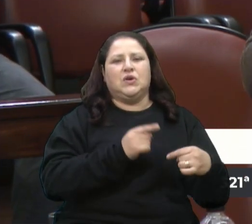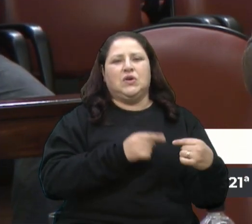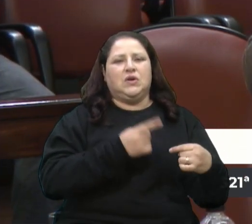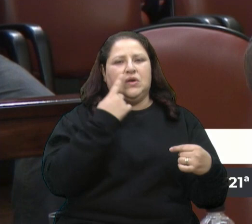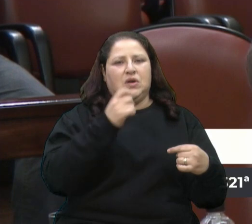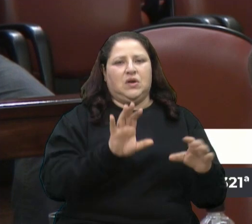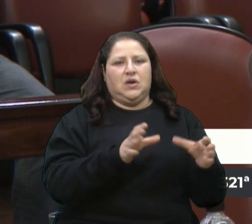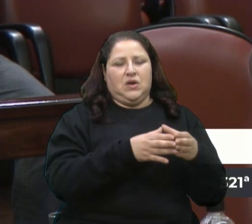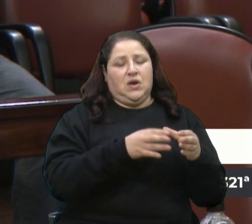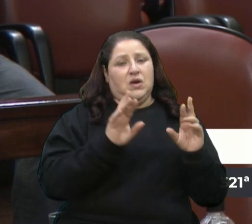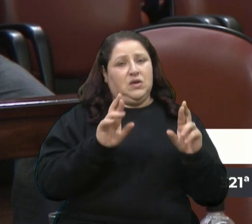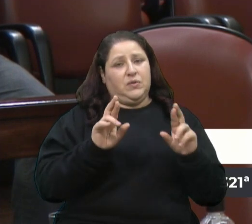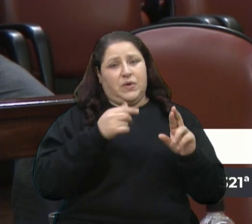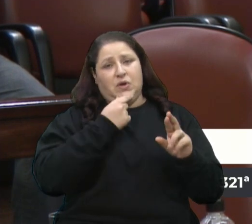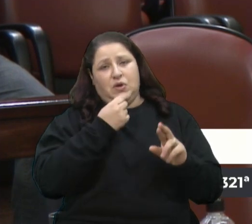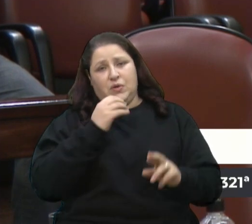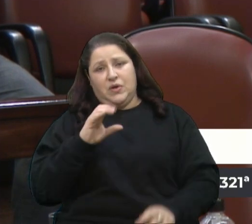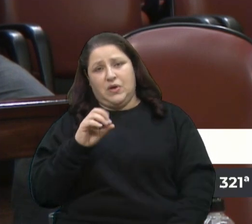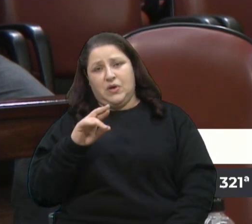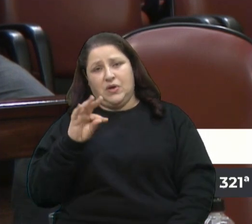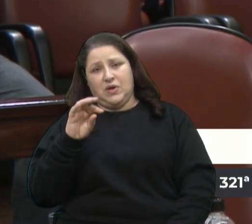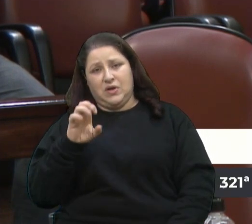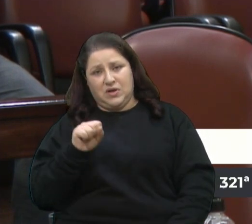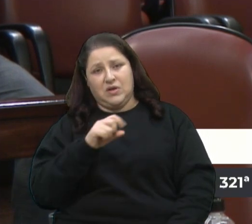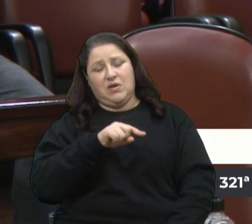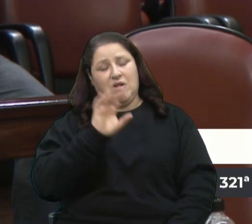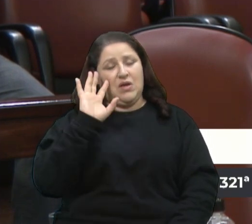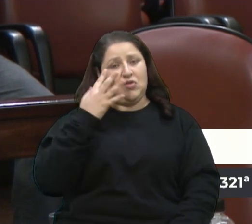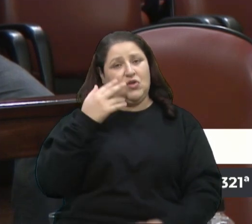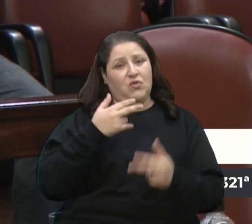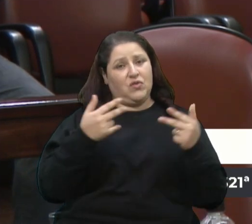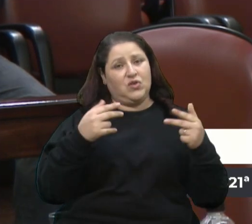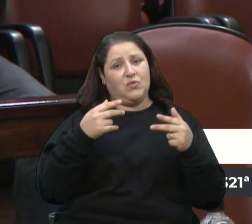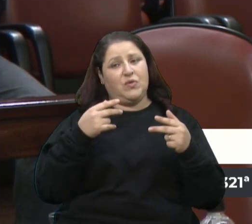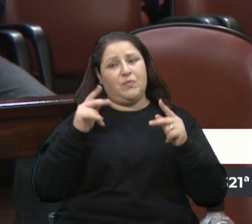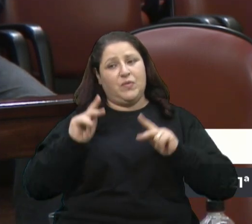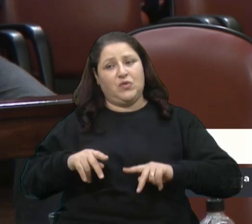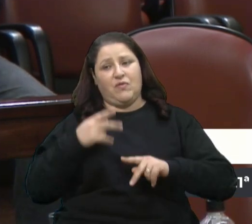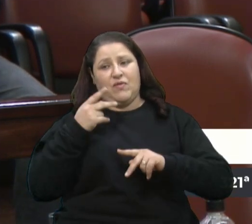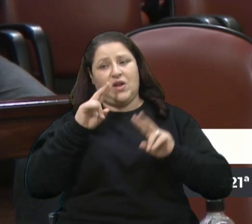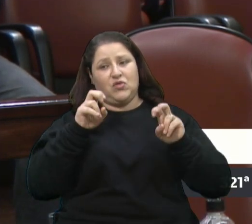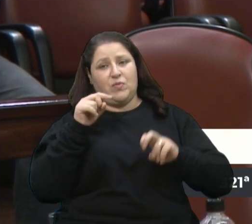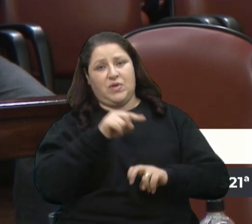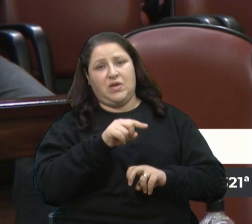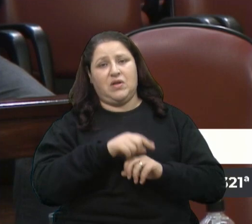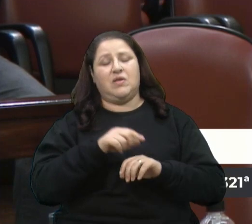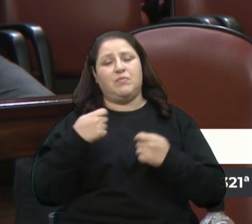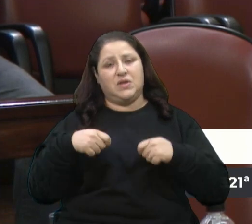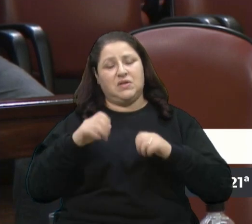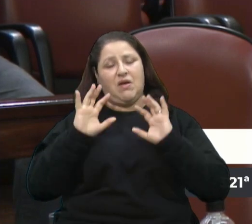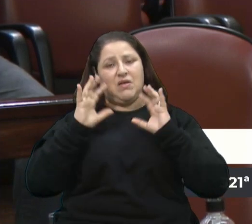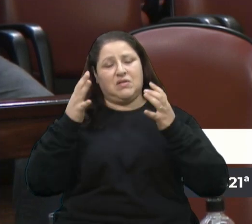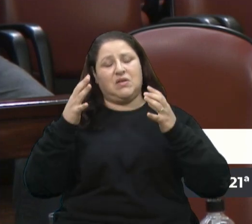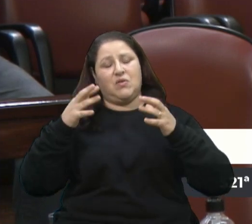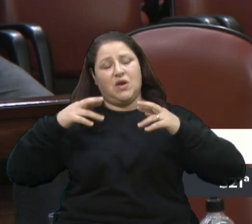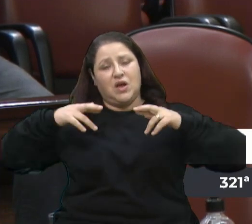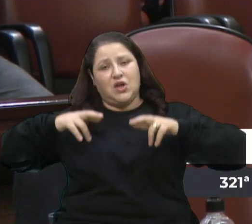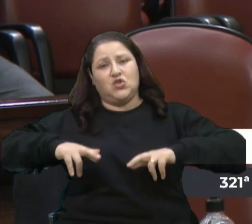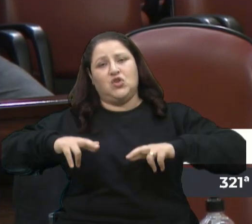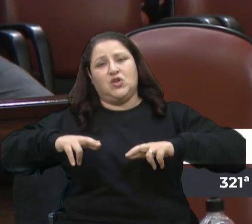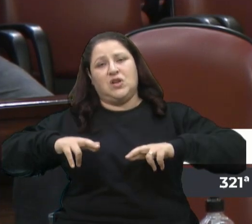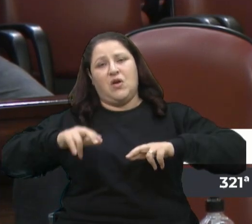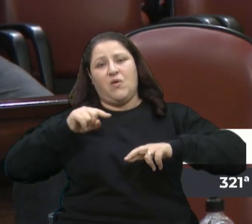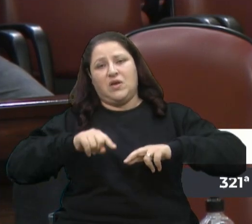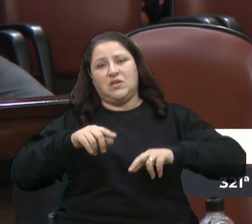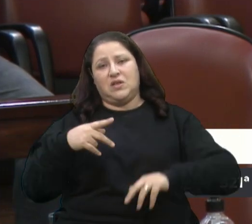tome providência da fala horrenda que foi feita a respeito a ele e que seja tomada uma atitude regional desse parlamento que